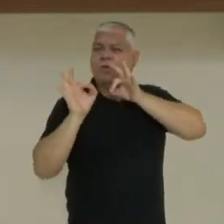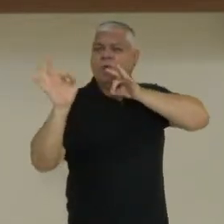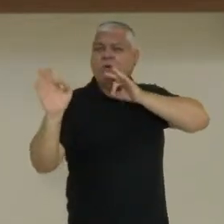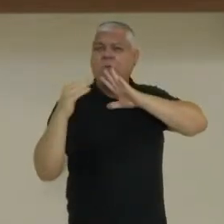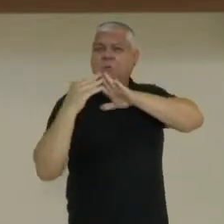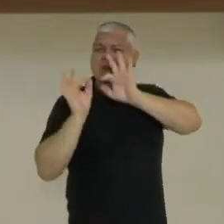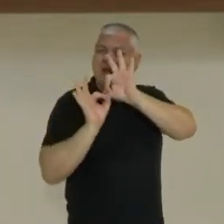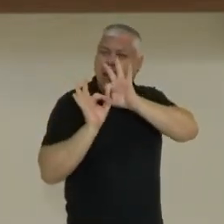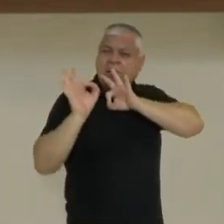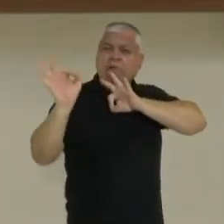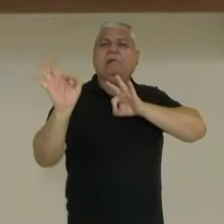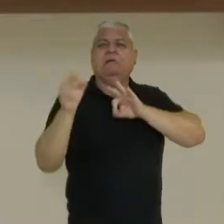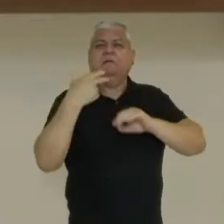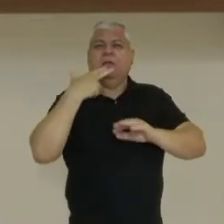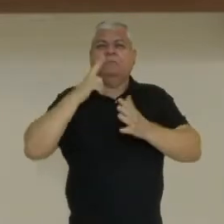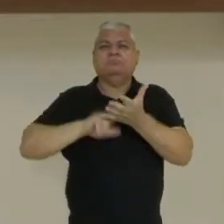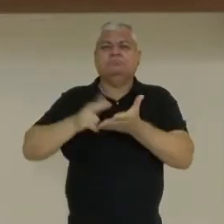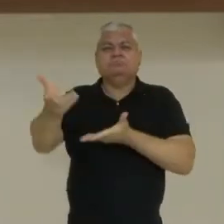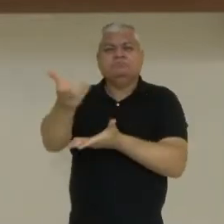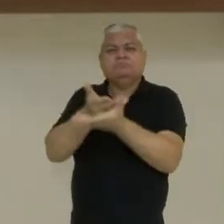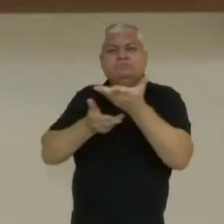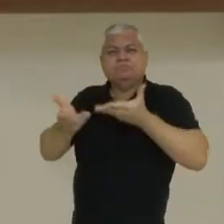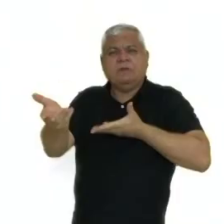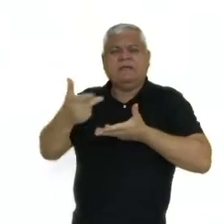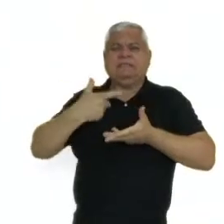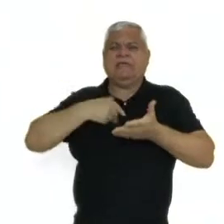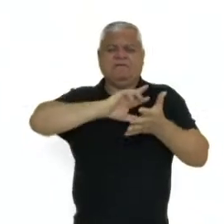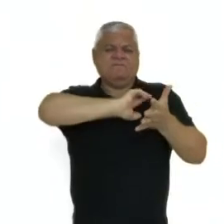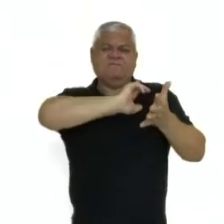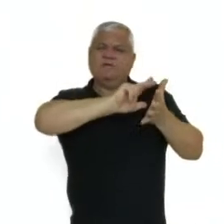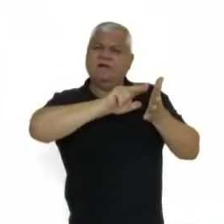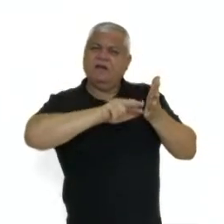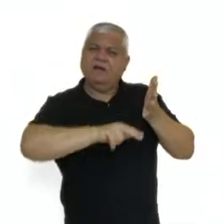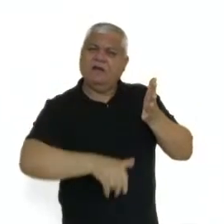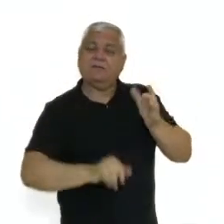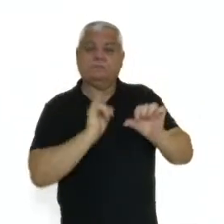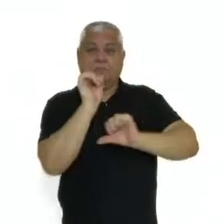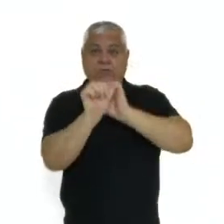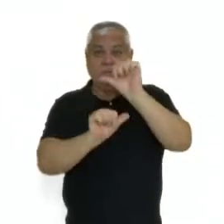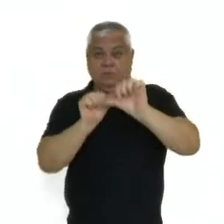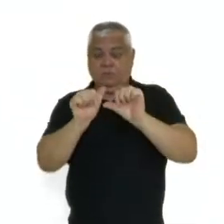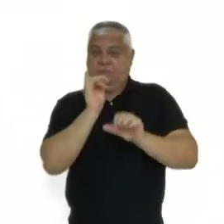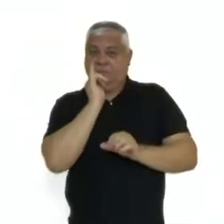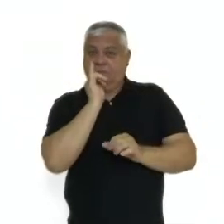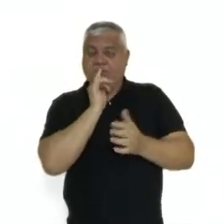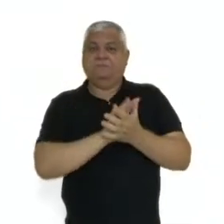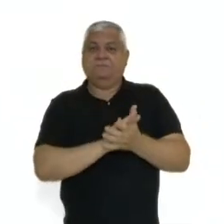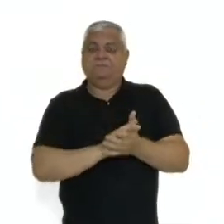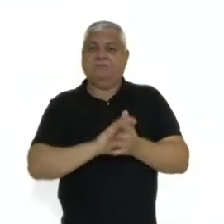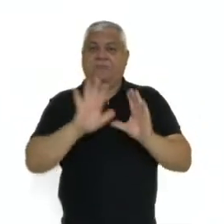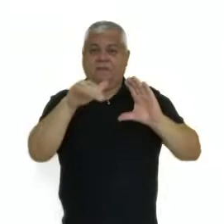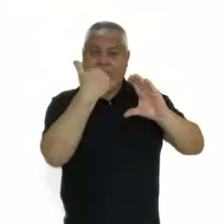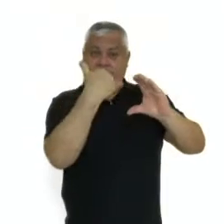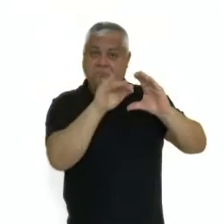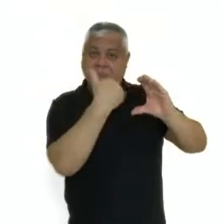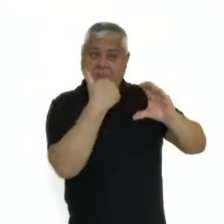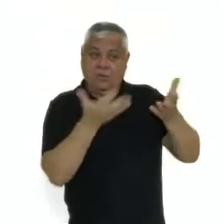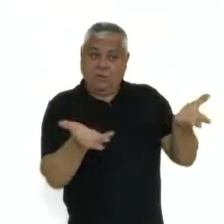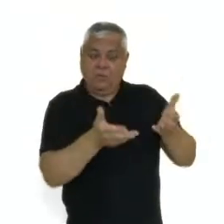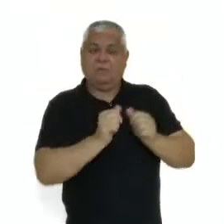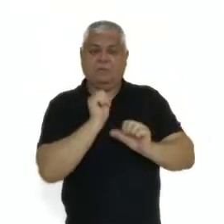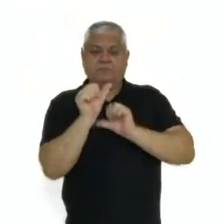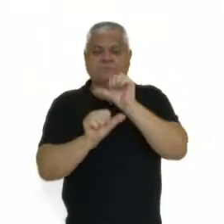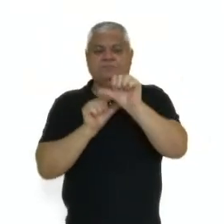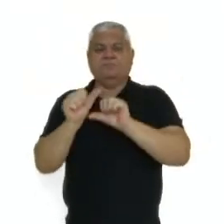a vários tipos de cartas, né? Então, transformou-se no e-mail atual e em